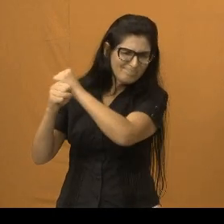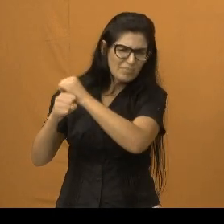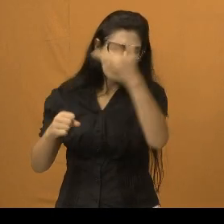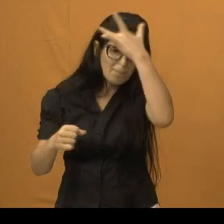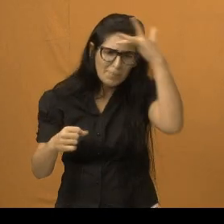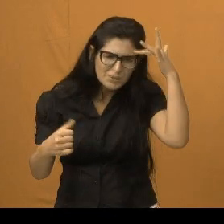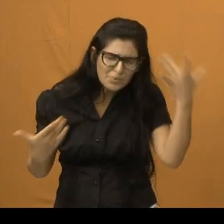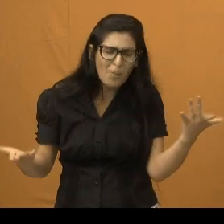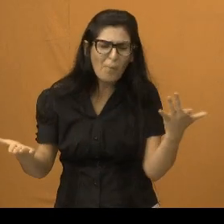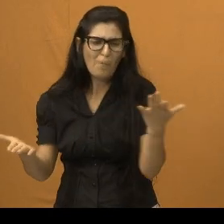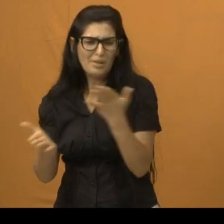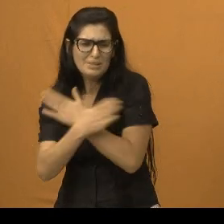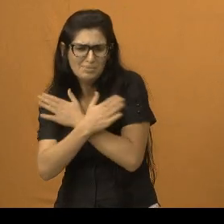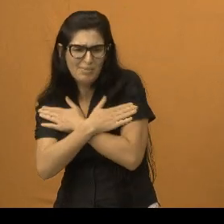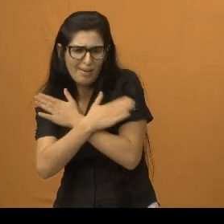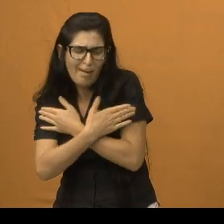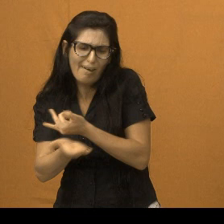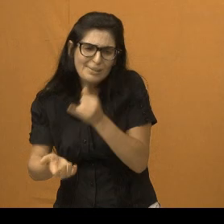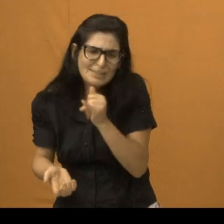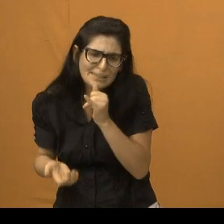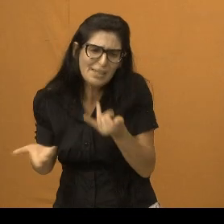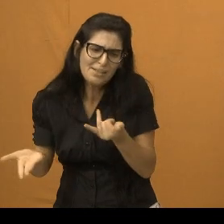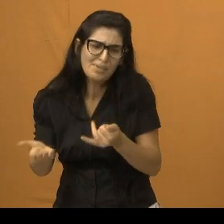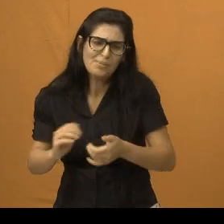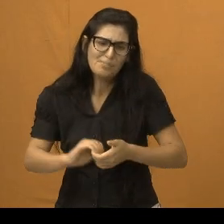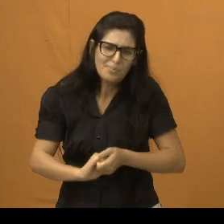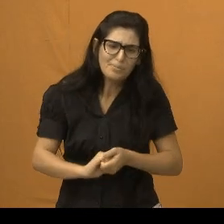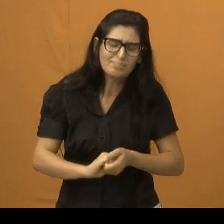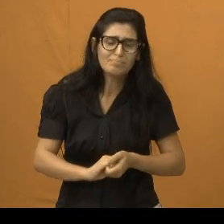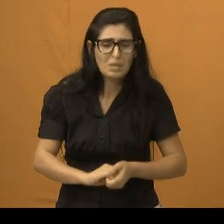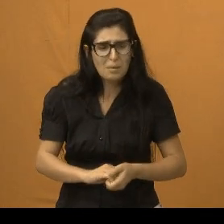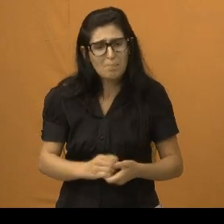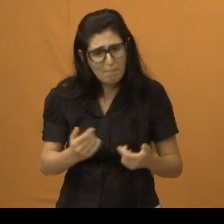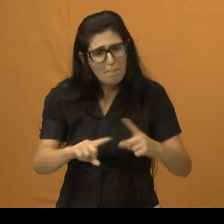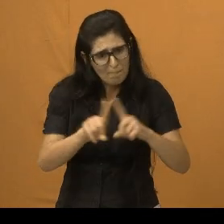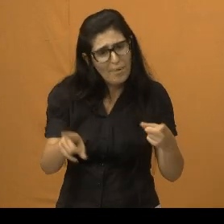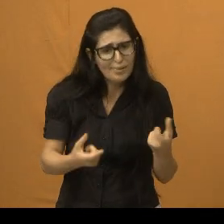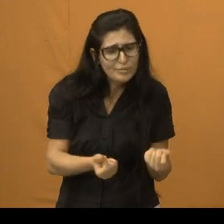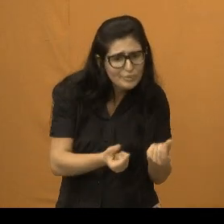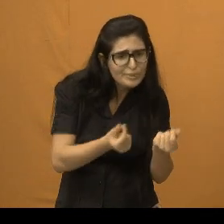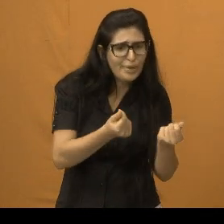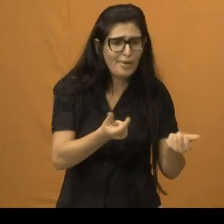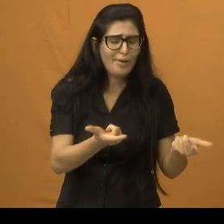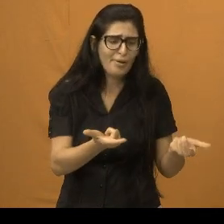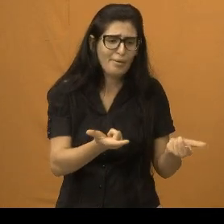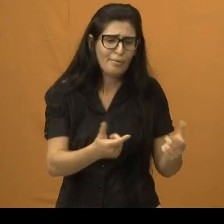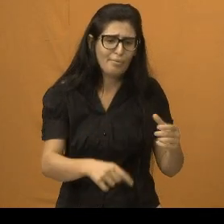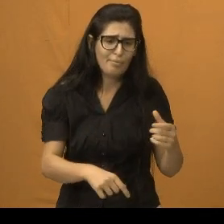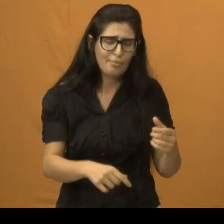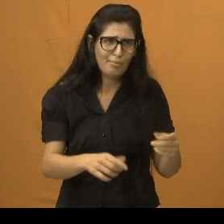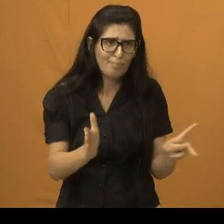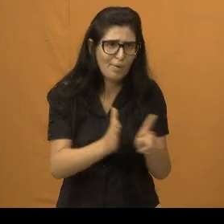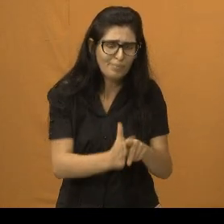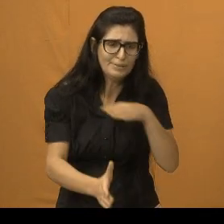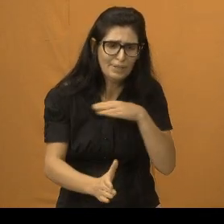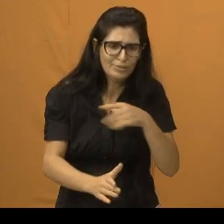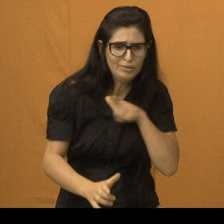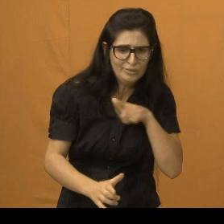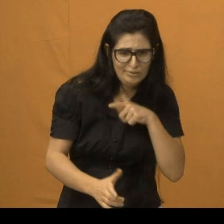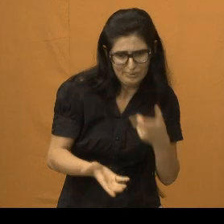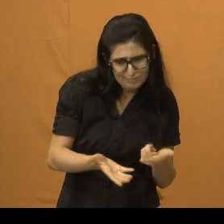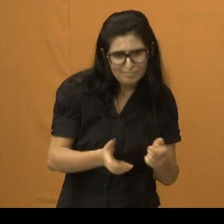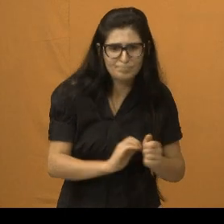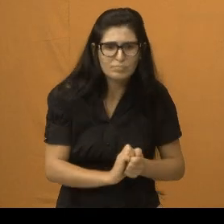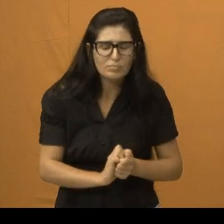para poder desenvolver seus trabalhos, né? Então, com isso, houve mais arrecadação nesse processo. E temos as receitas